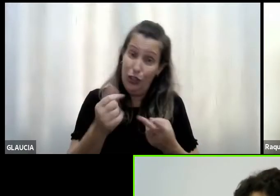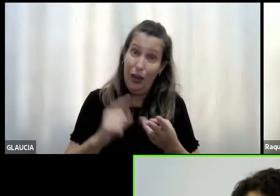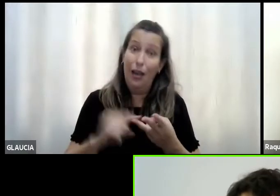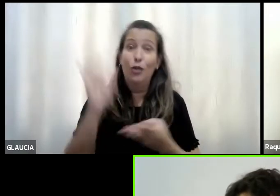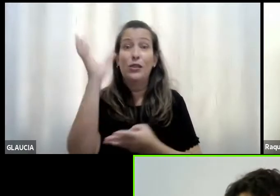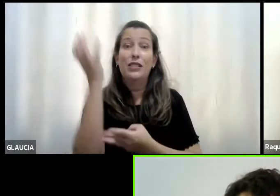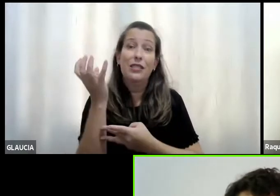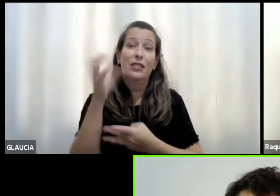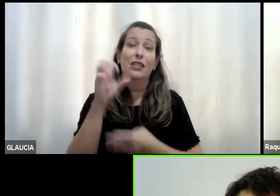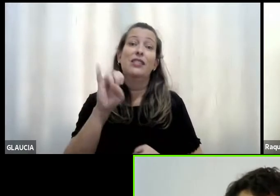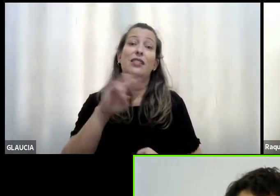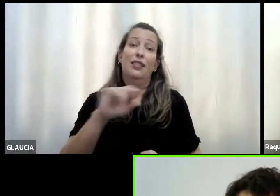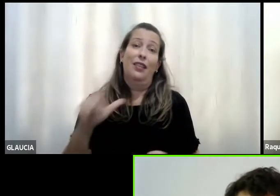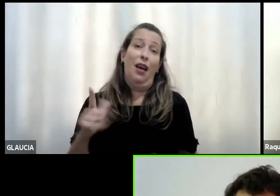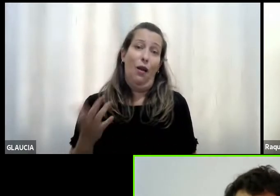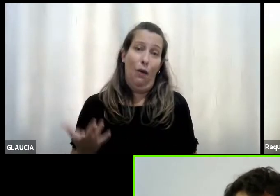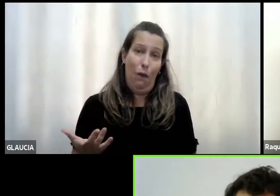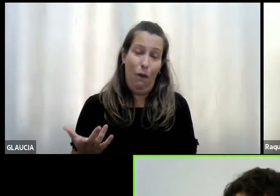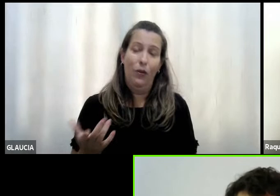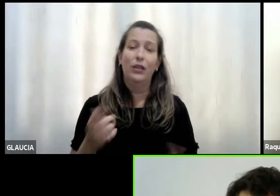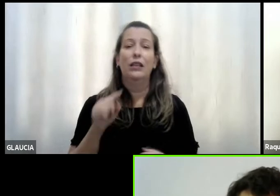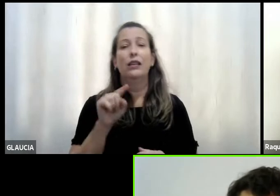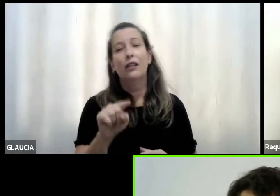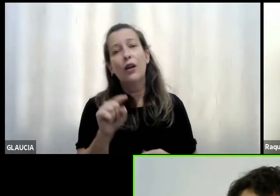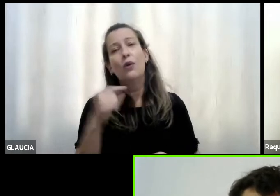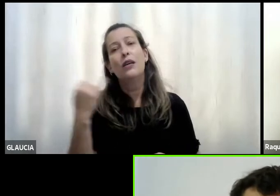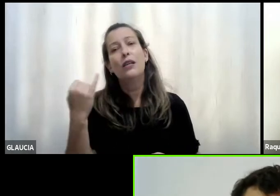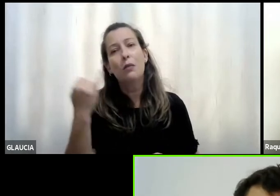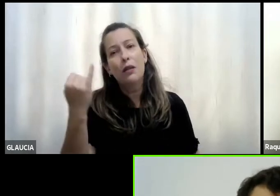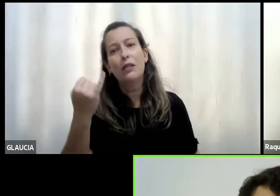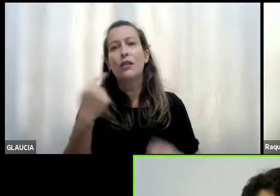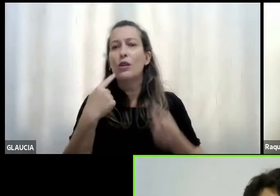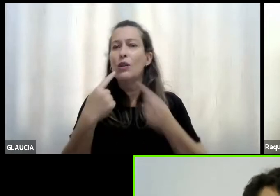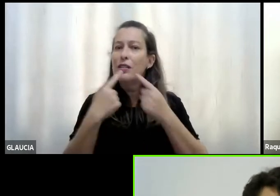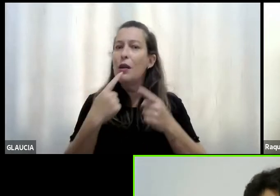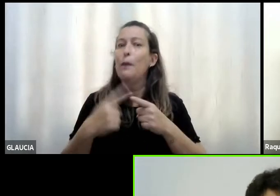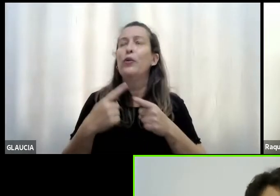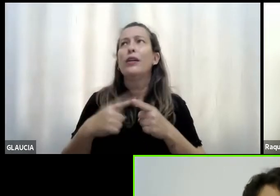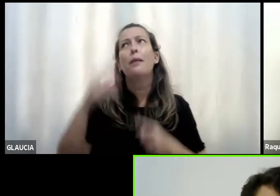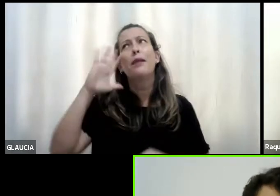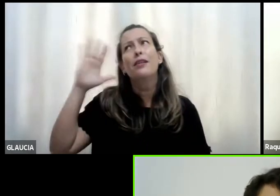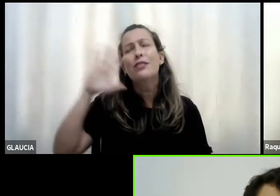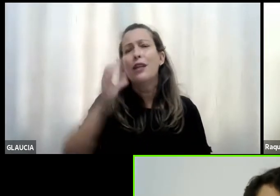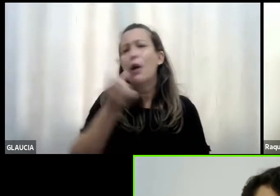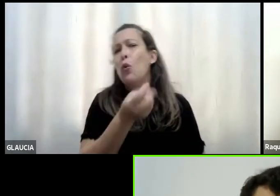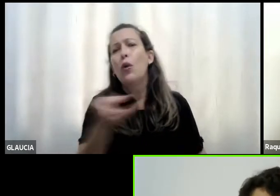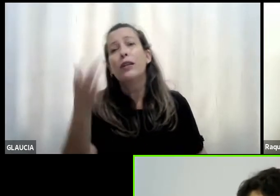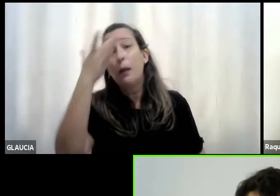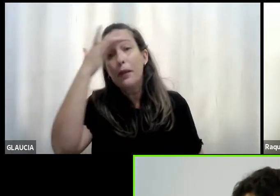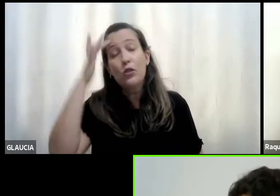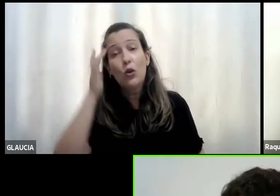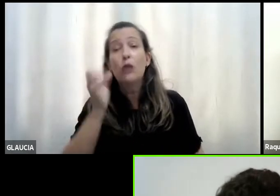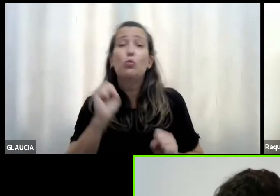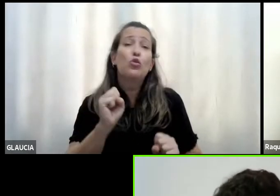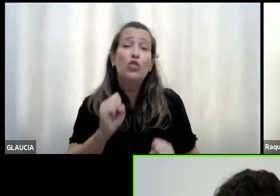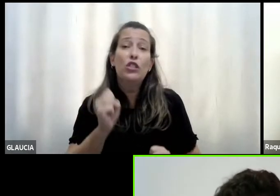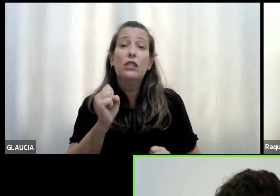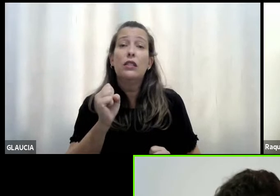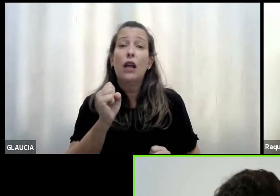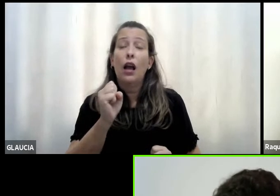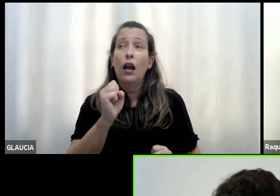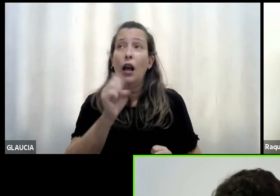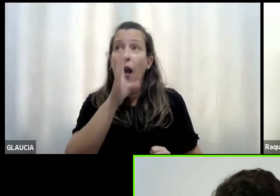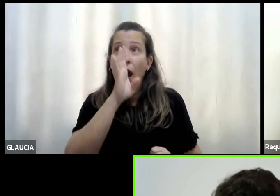ótimo o Márcio dar esse retorno para a gente, porque mostra que o sinal está chegando, mas imagine quantas pessoas poderiam ver a mais se a gente